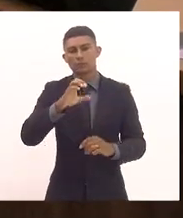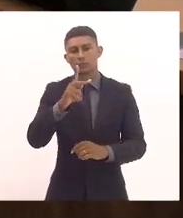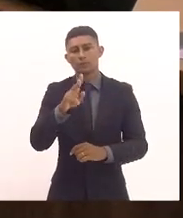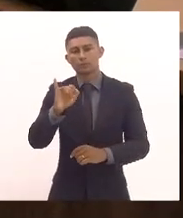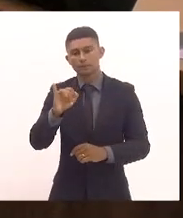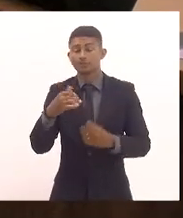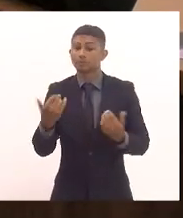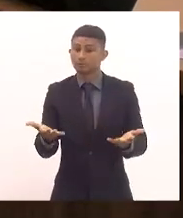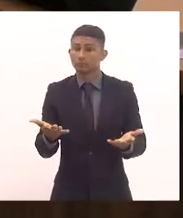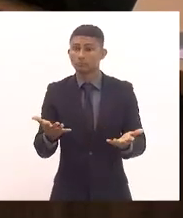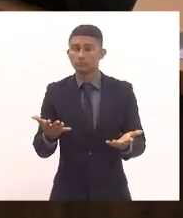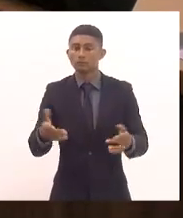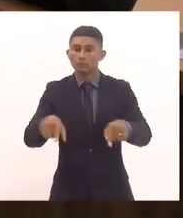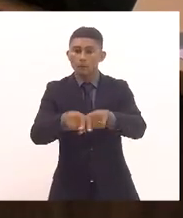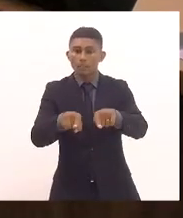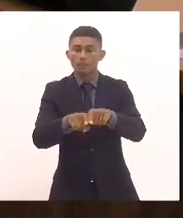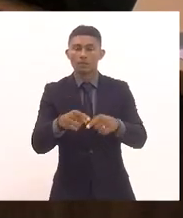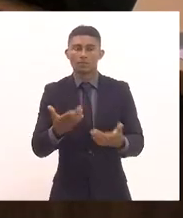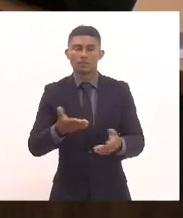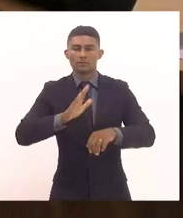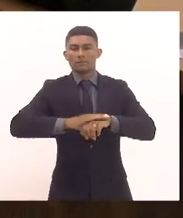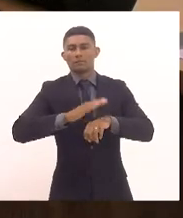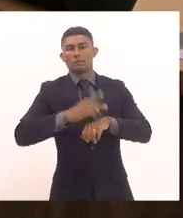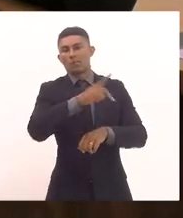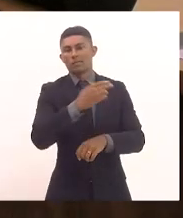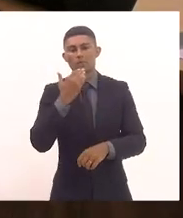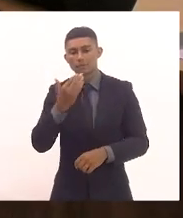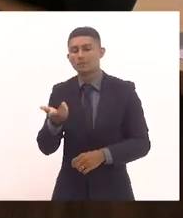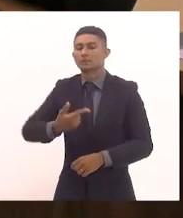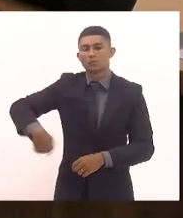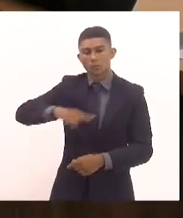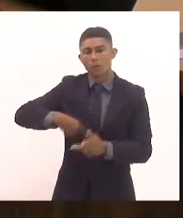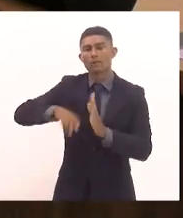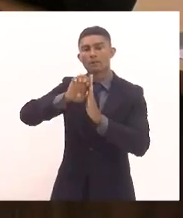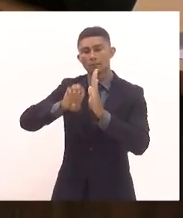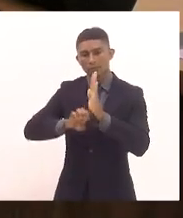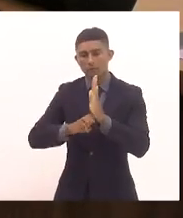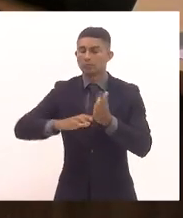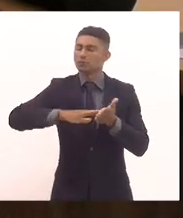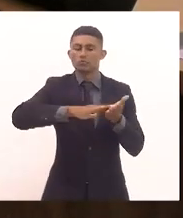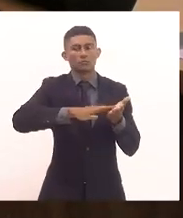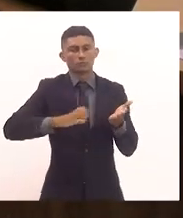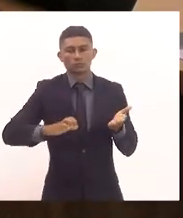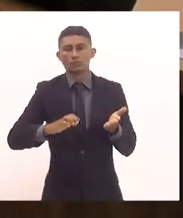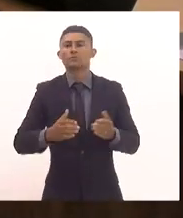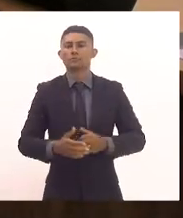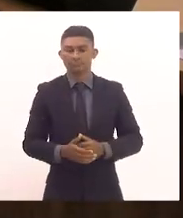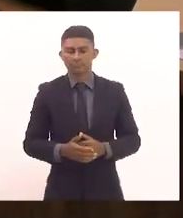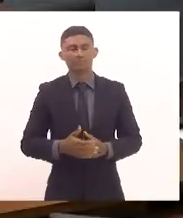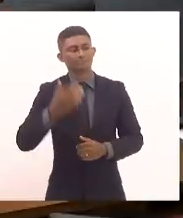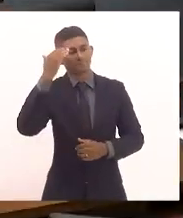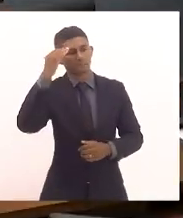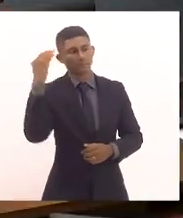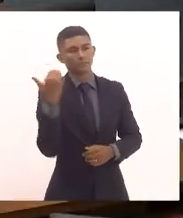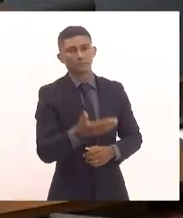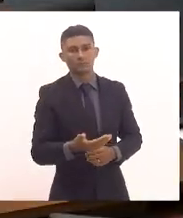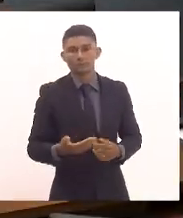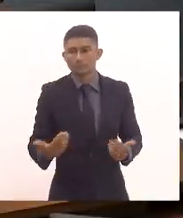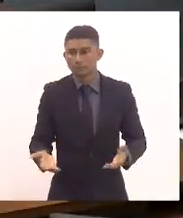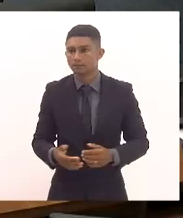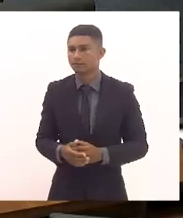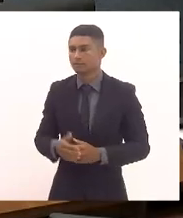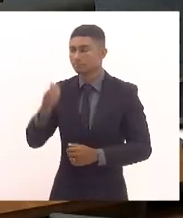é claro que, a pedido da autora, nós retiramos o nosso pedido de destaque. Muito obrigada. Obrigado,